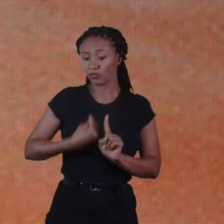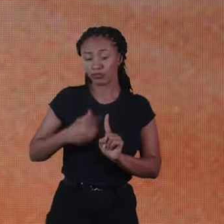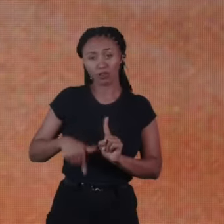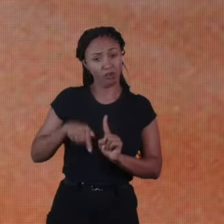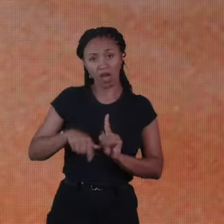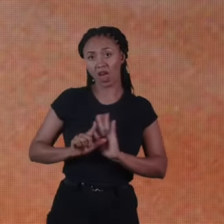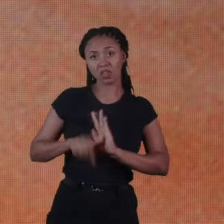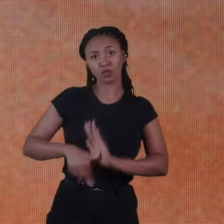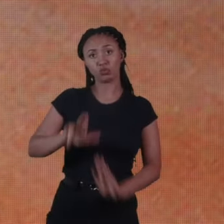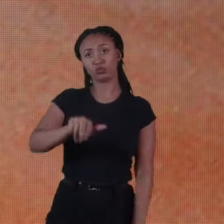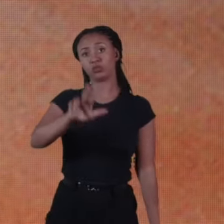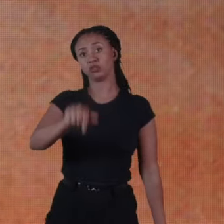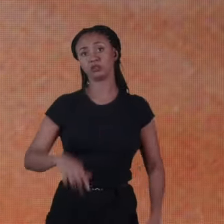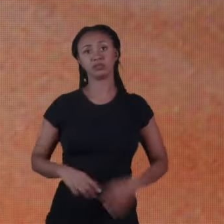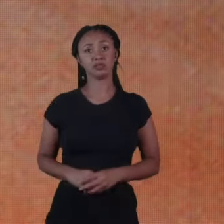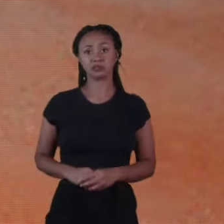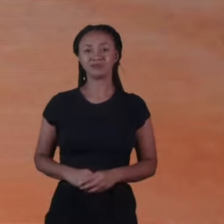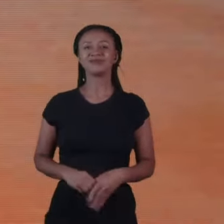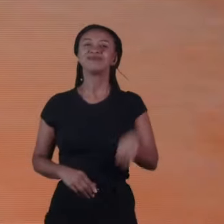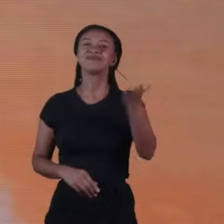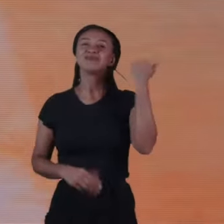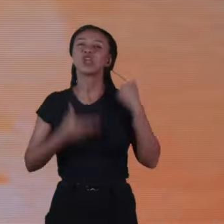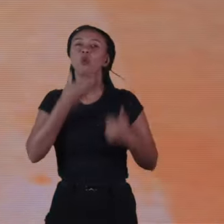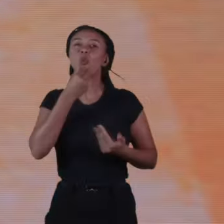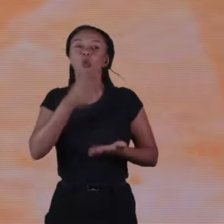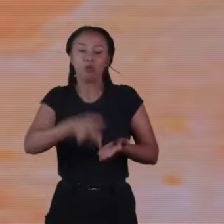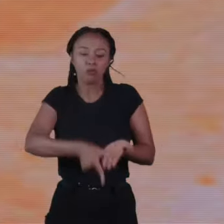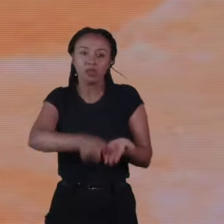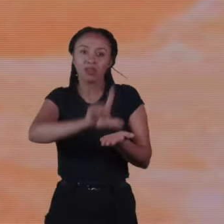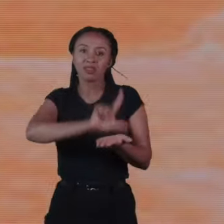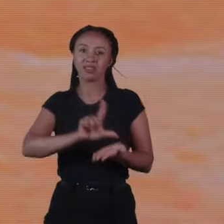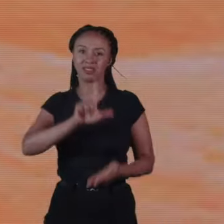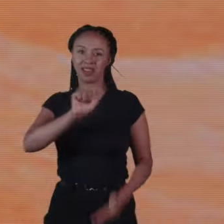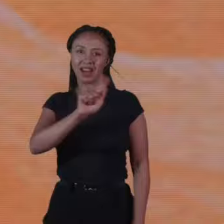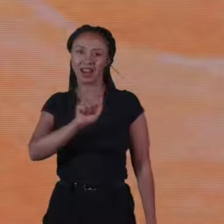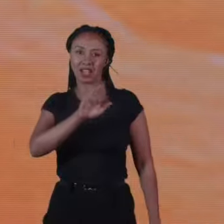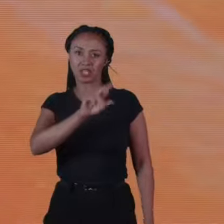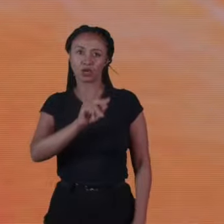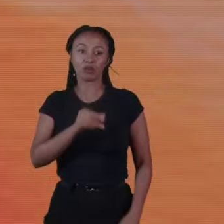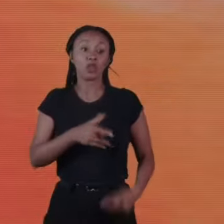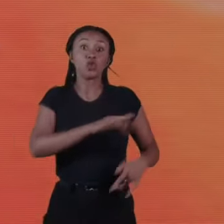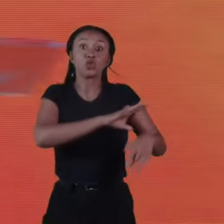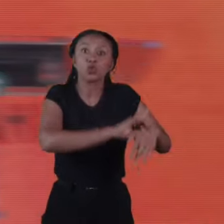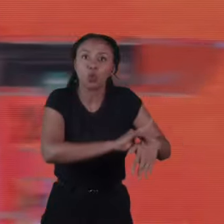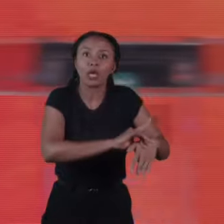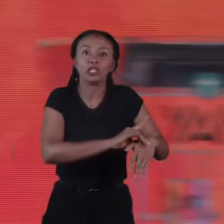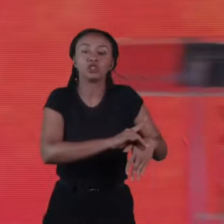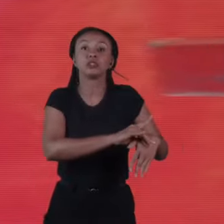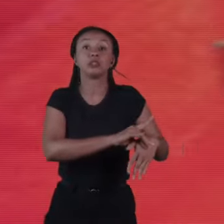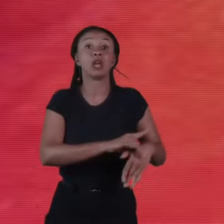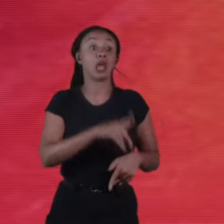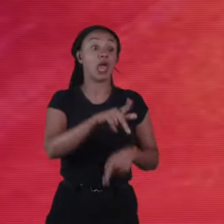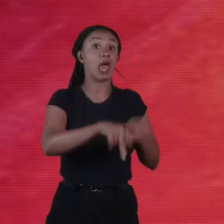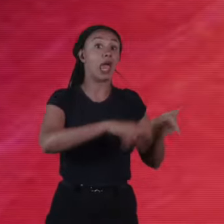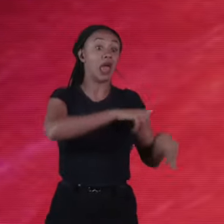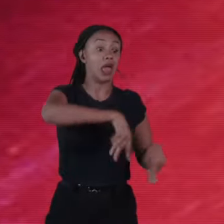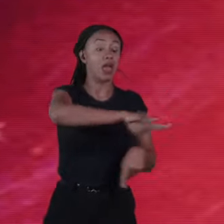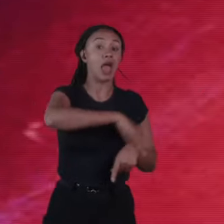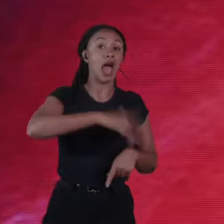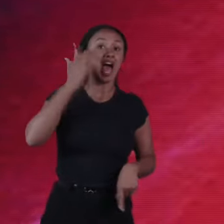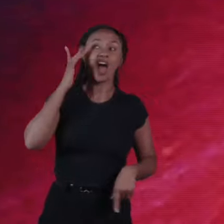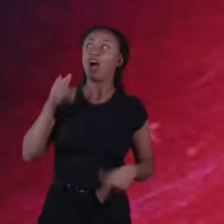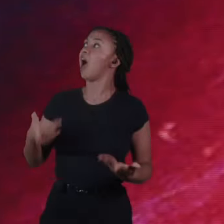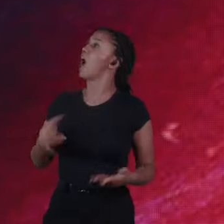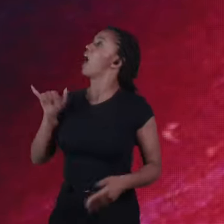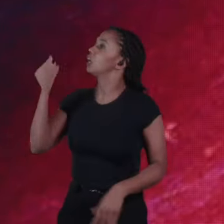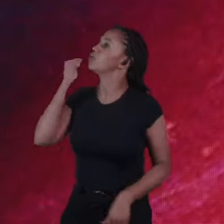chegou atrasado. Quando Lázaro estava para morrer, as pessoas acharam que ele tinha chegado atrasado. Senhor, se o